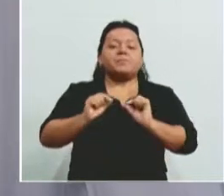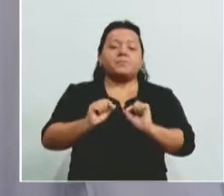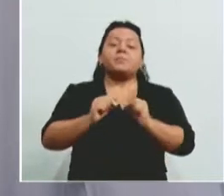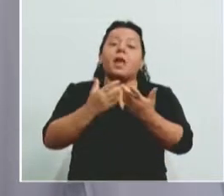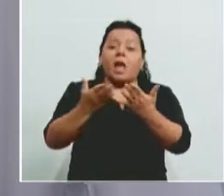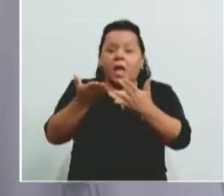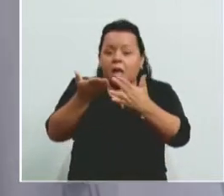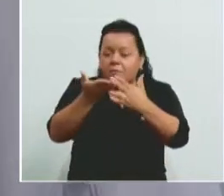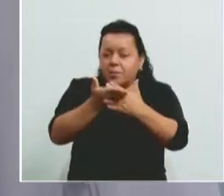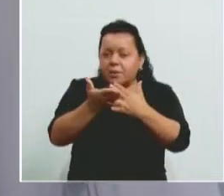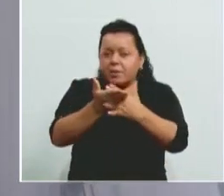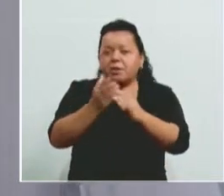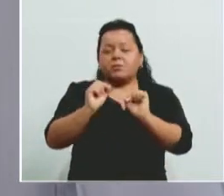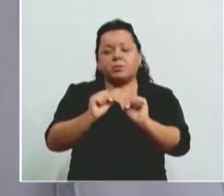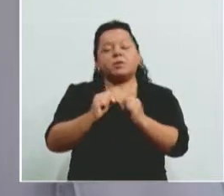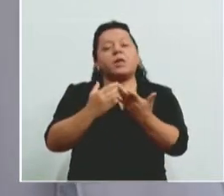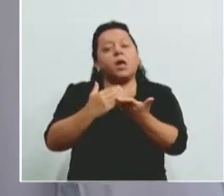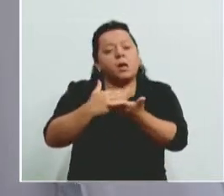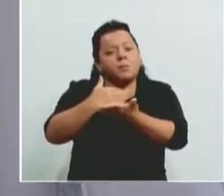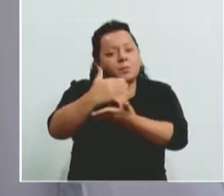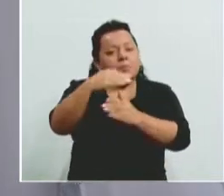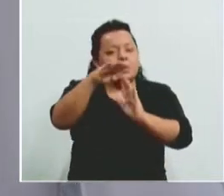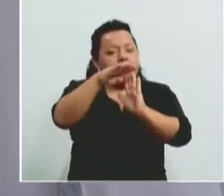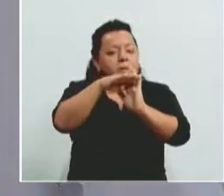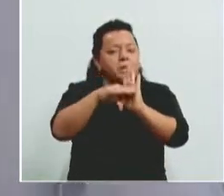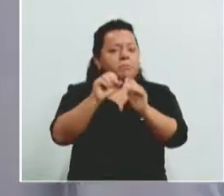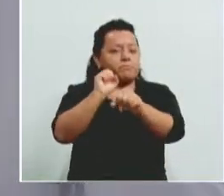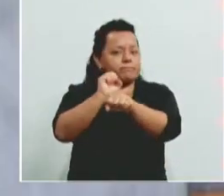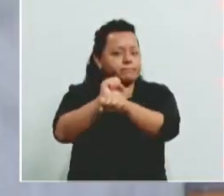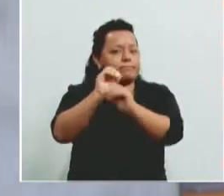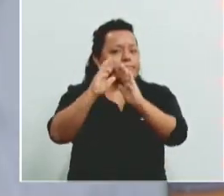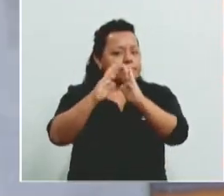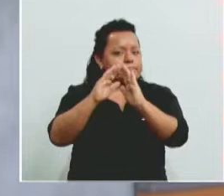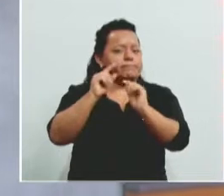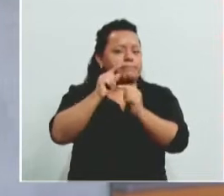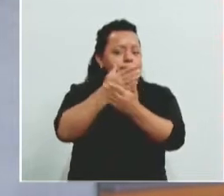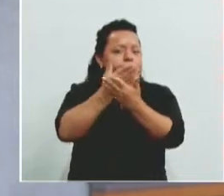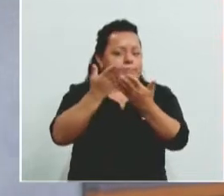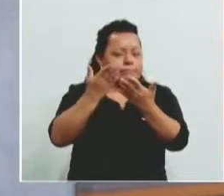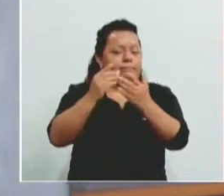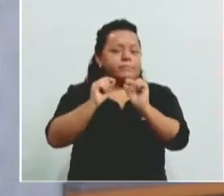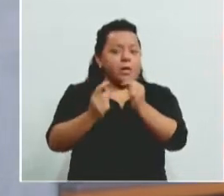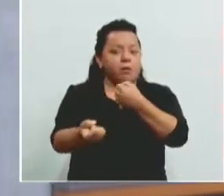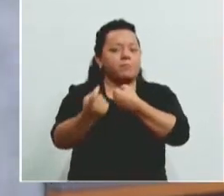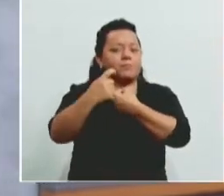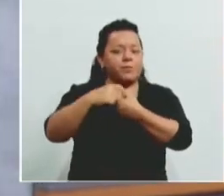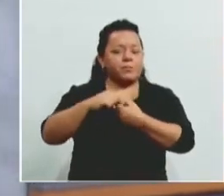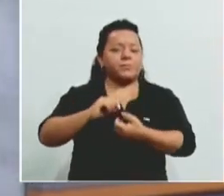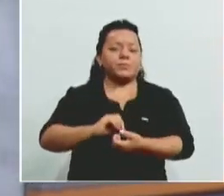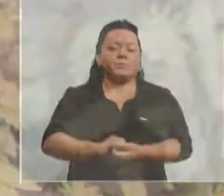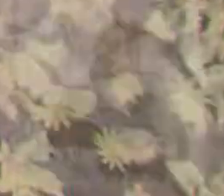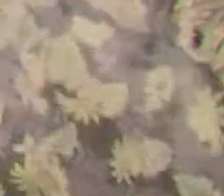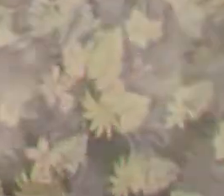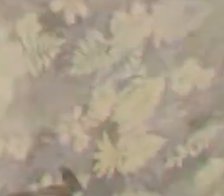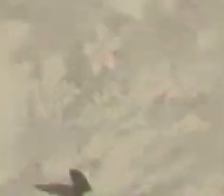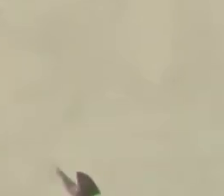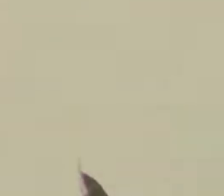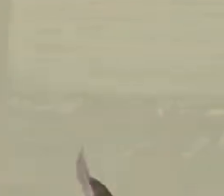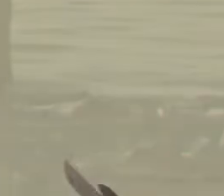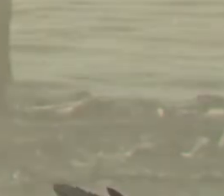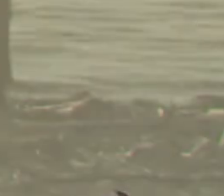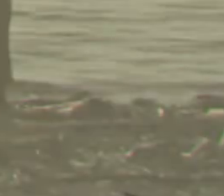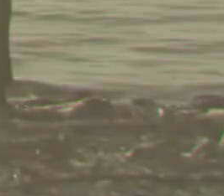rapidinho, o programa está apenas começando, então você de casa, fique conosco. Daqui a pouco a gente está de volta, não saia daí.